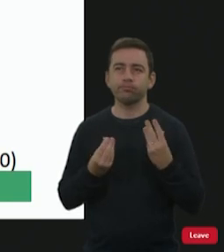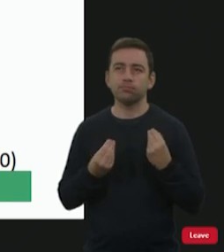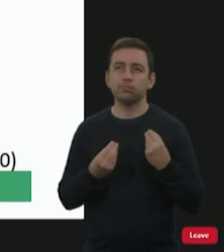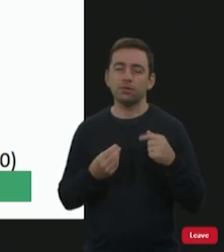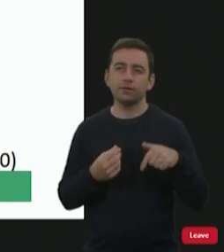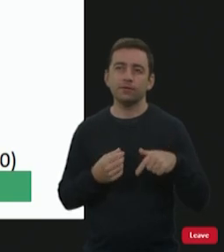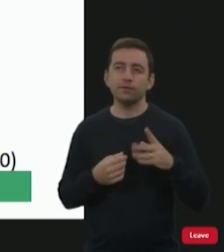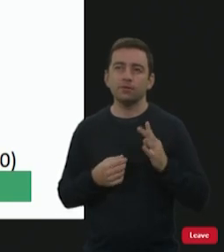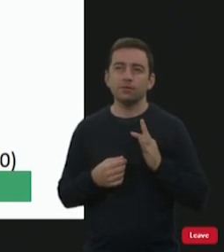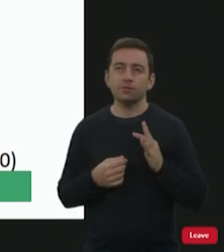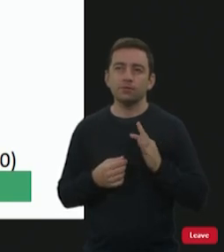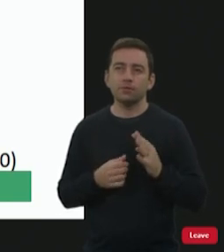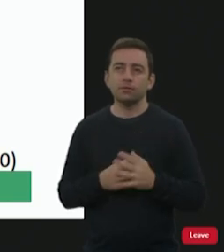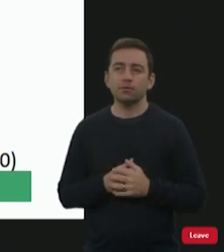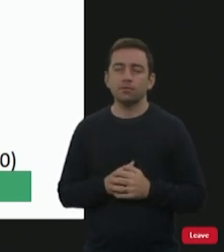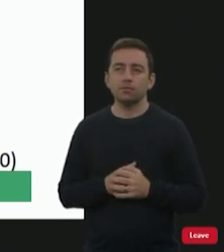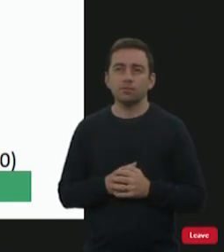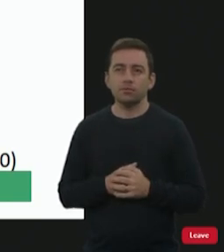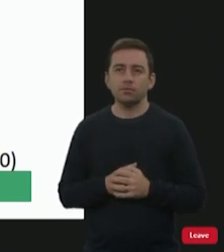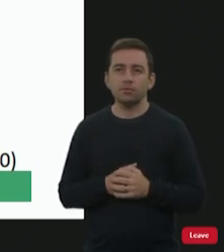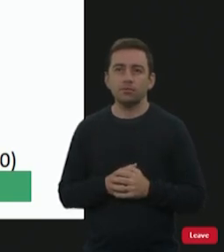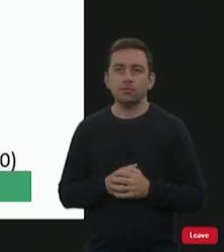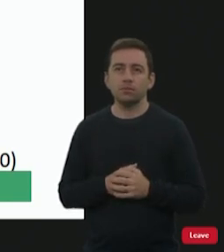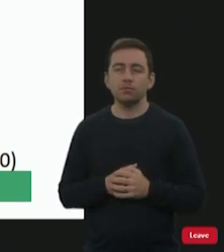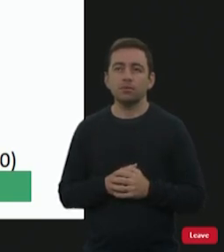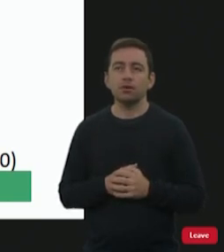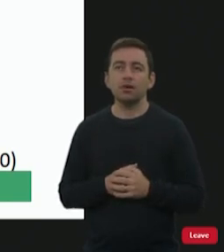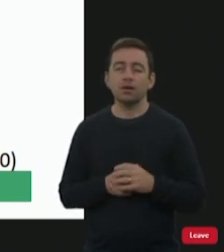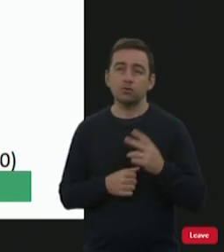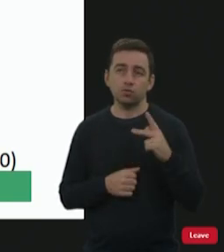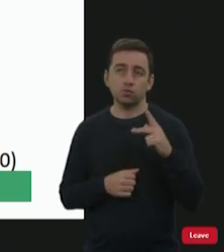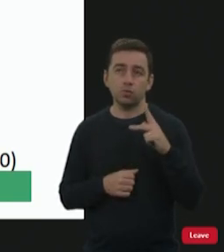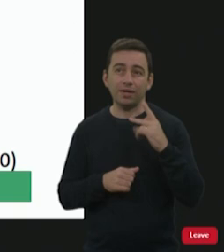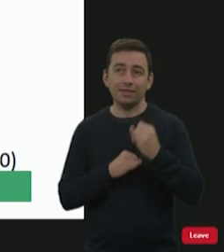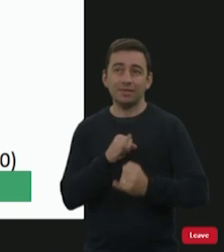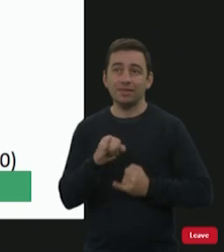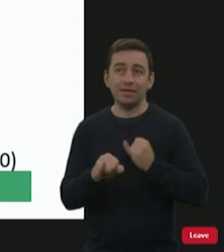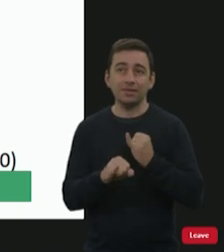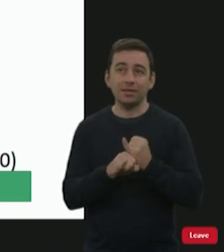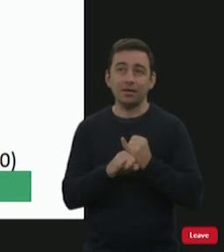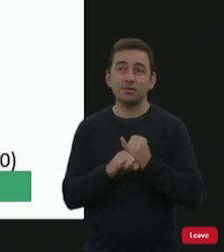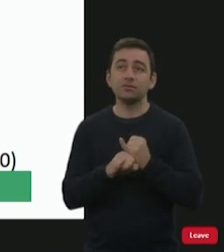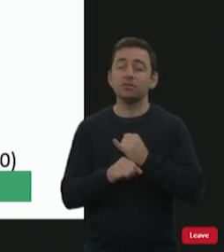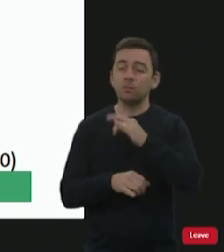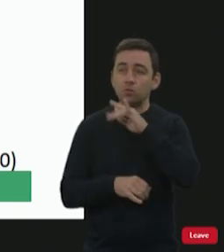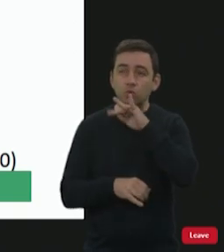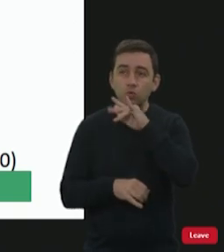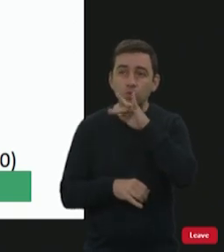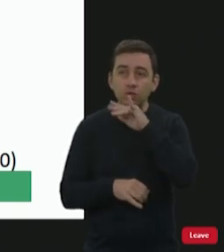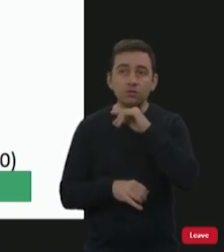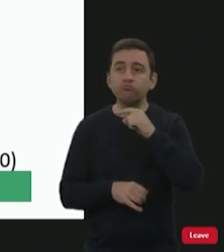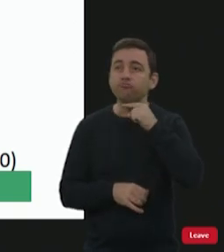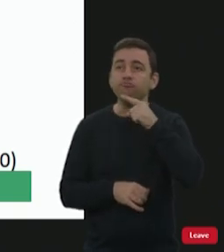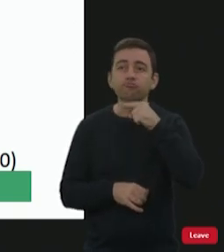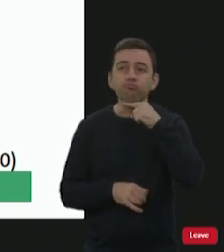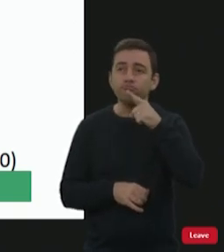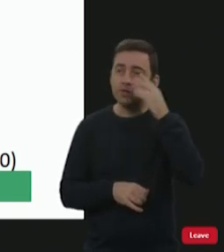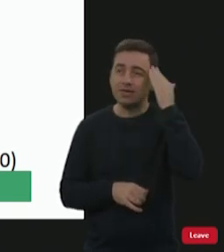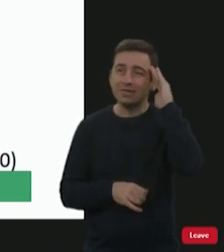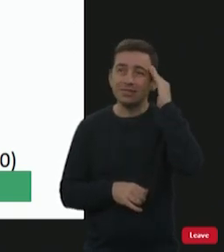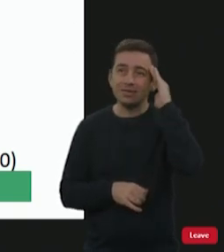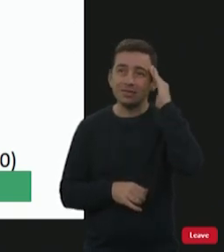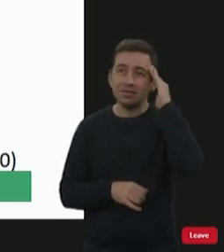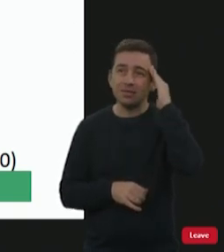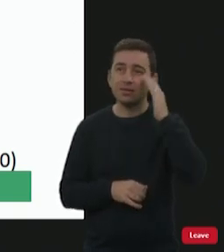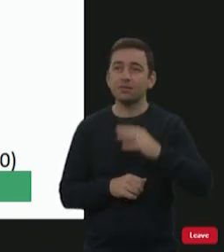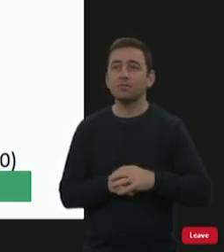aqui da Lesc, a sua internet está horrível, eu sinto muito, mas a gente não está conseguindo compreender. Ele está